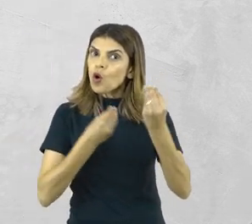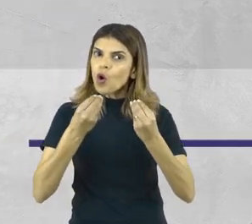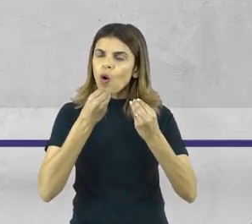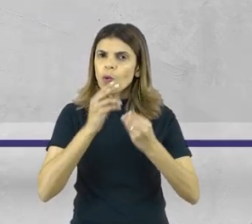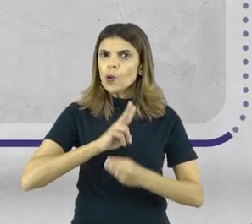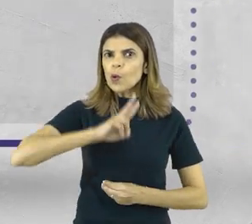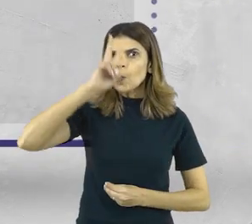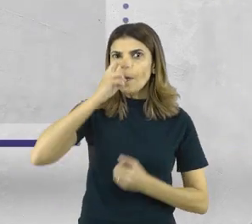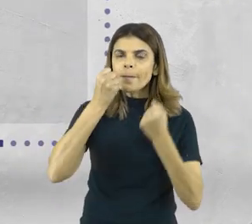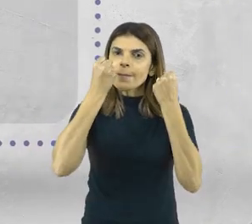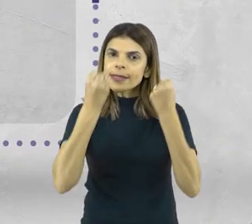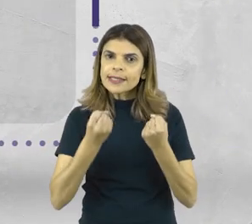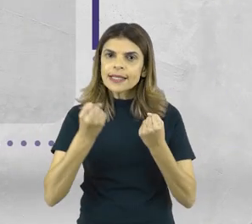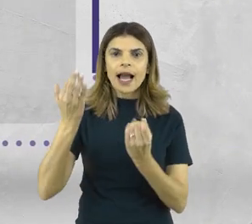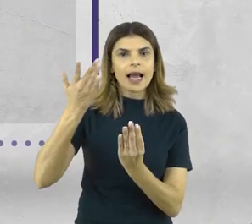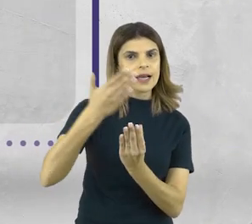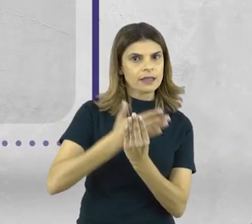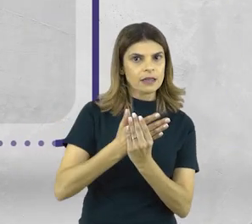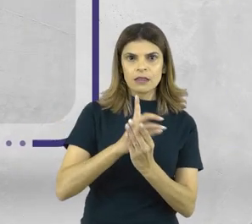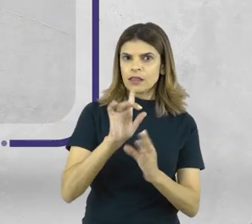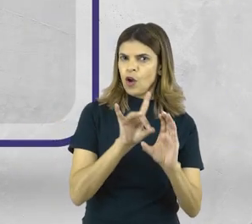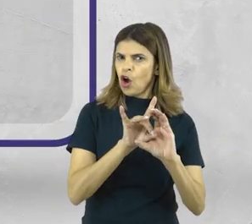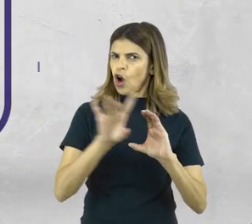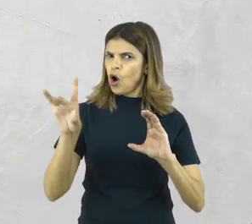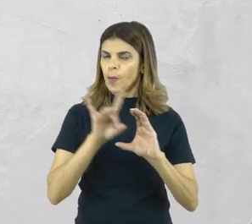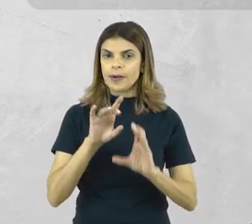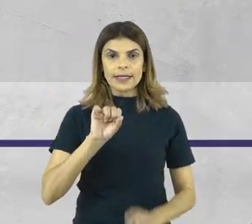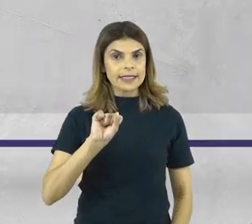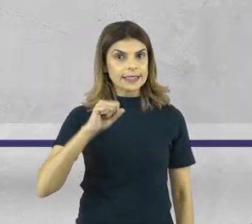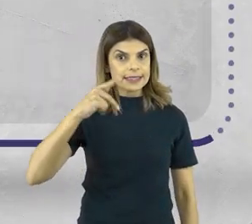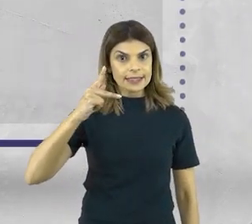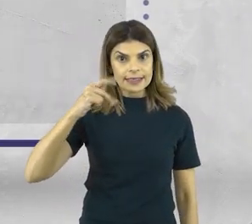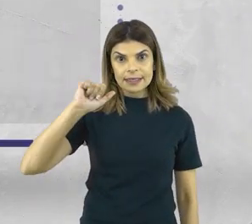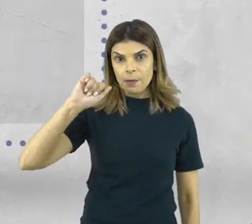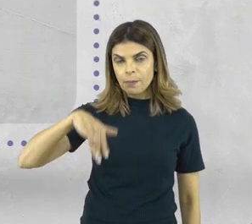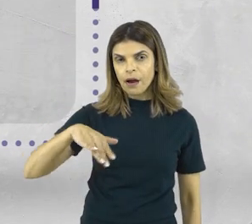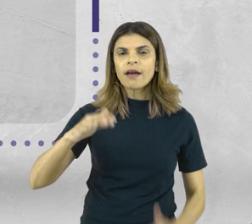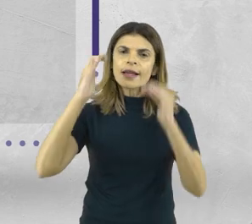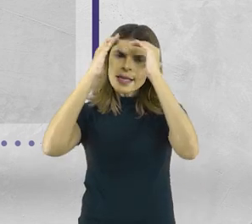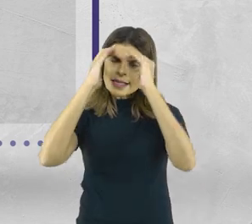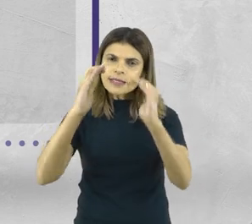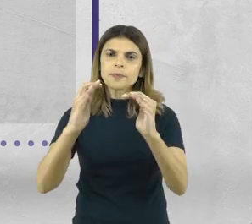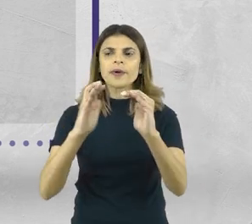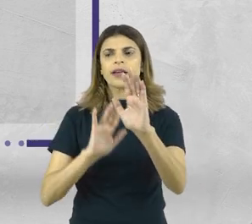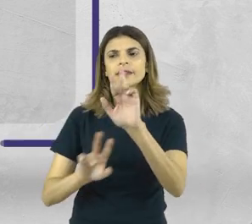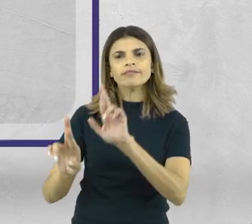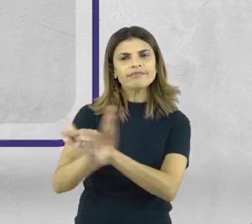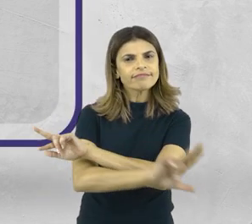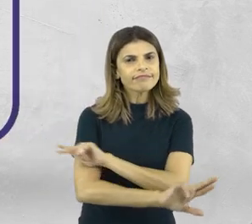extensões. Não compartilhe spam e respeite a opinião de outros estudantes.